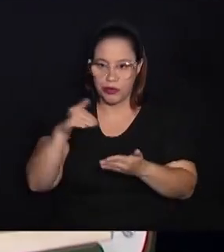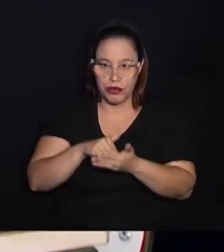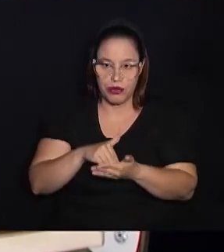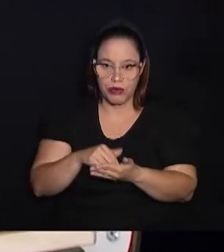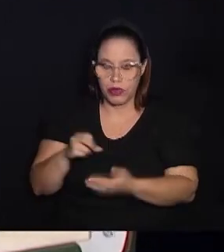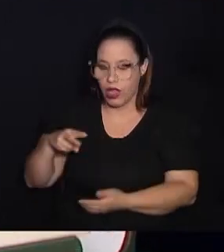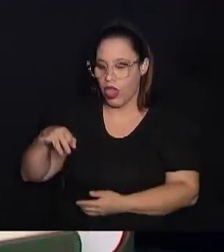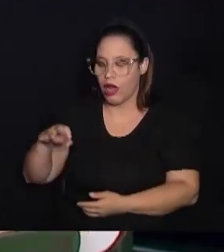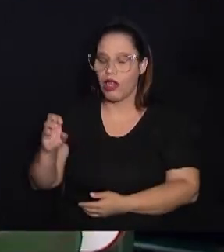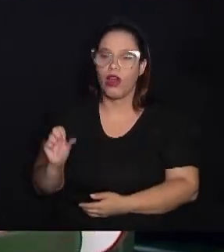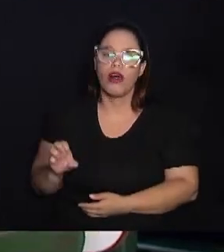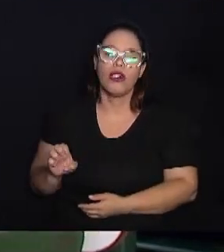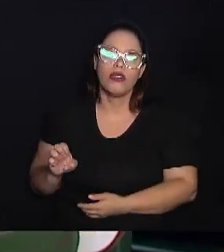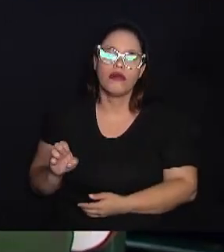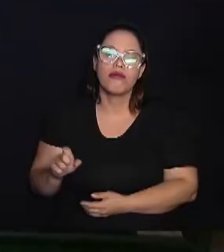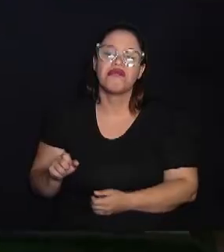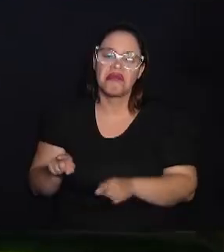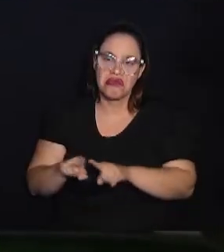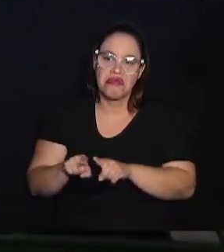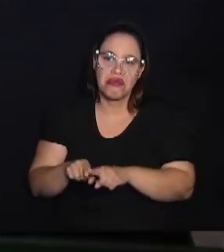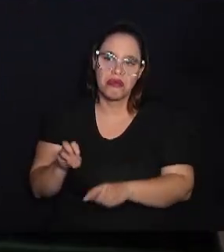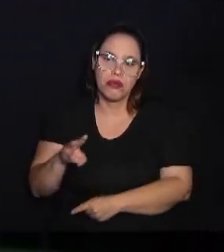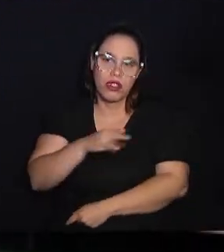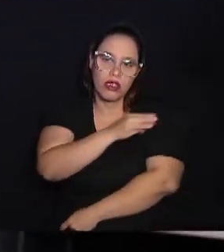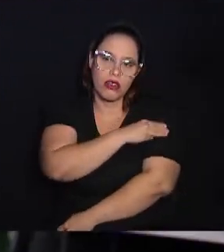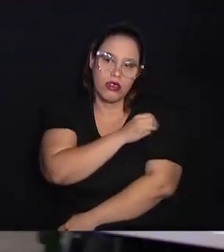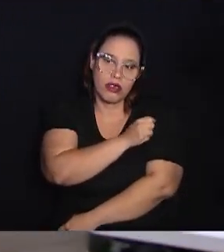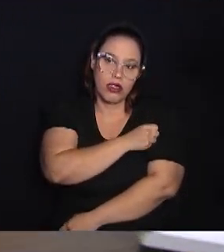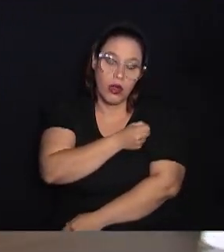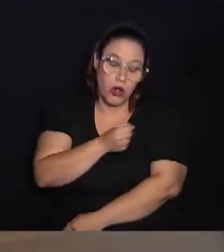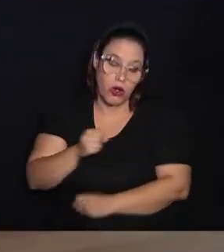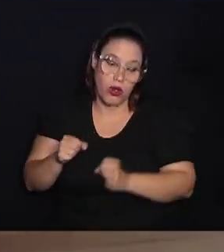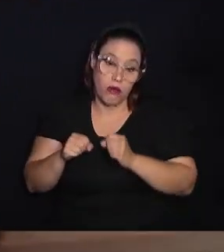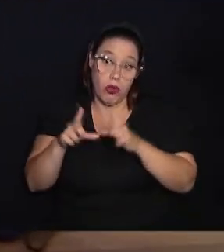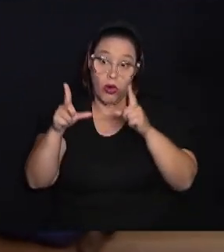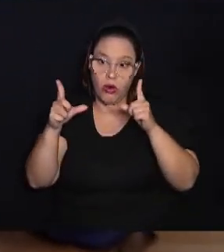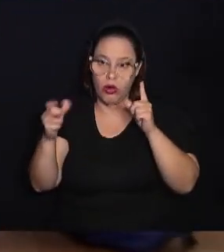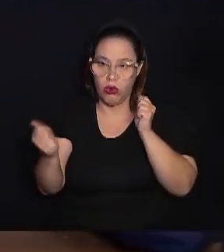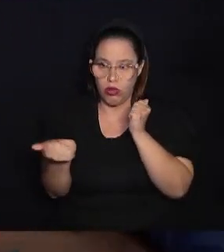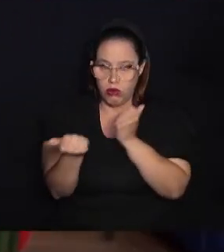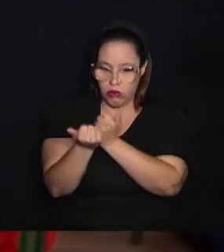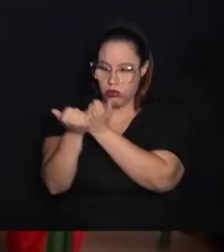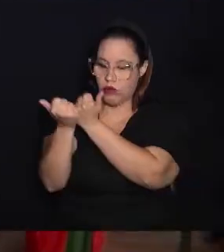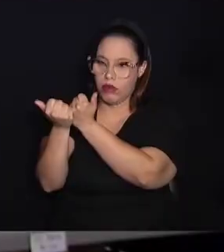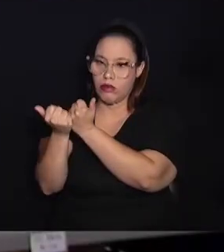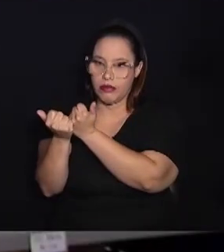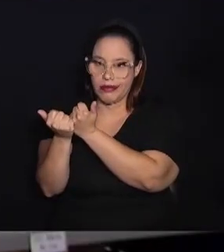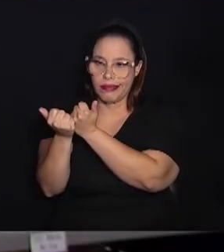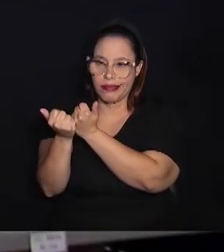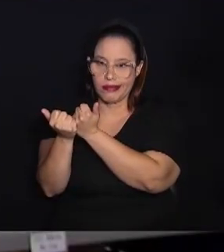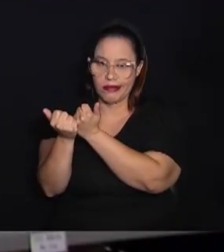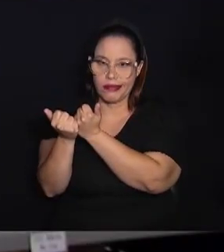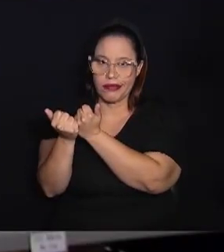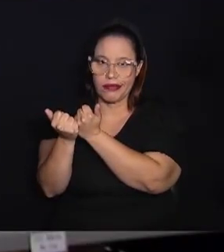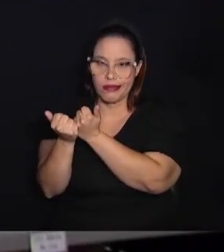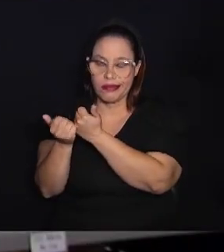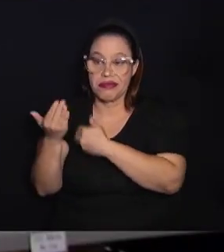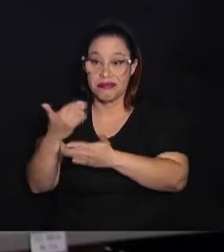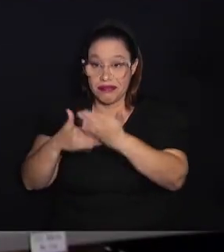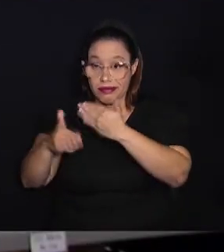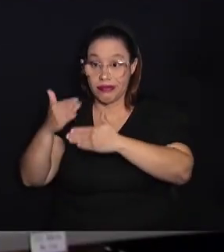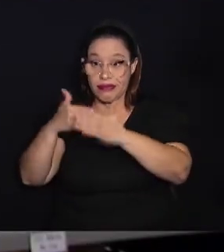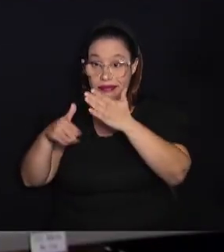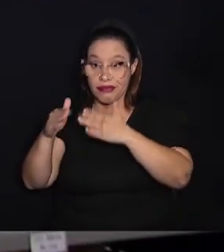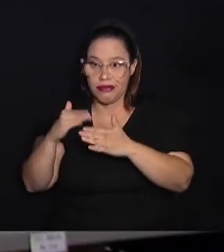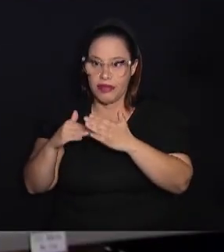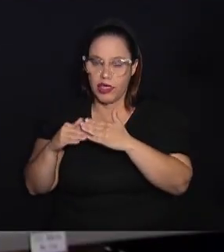que também está no terceiro ano, destaca ainda o apoio que os estudantes recebem para desenvolver os